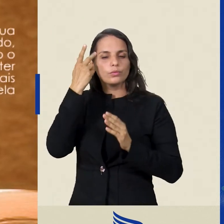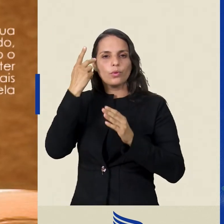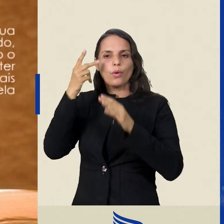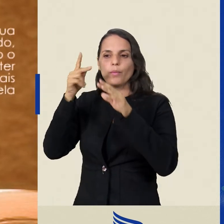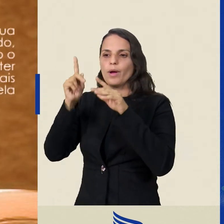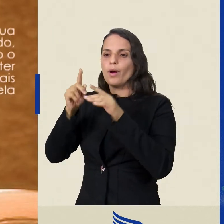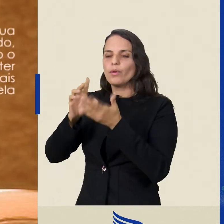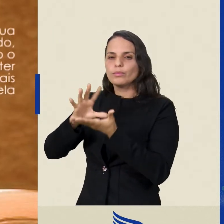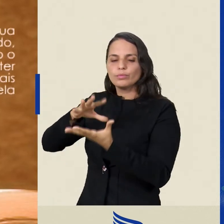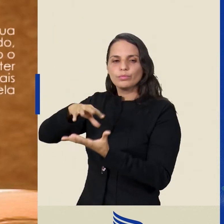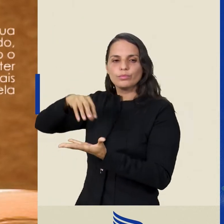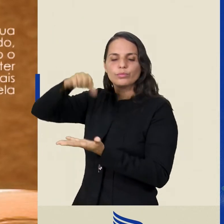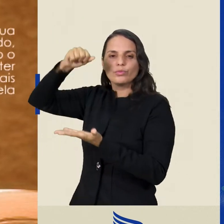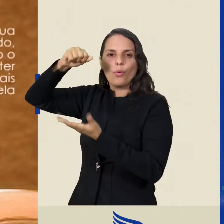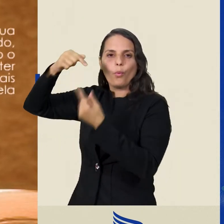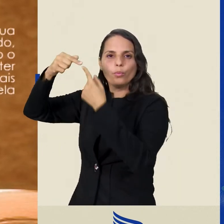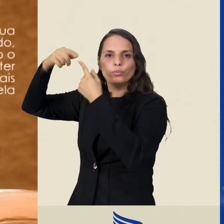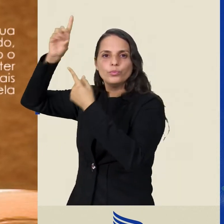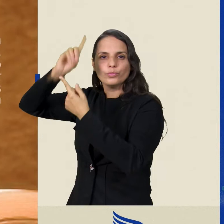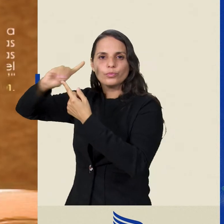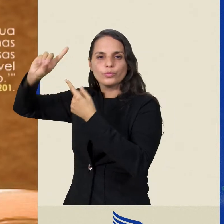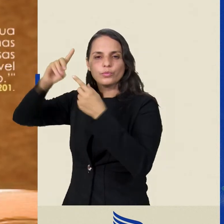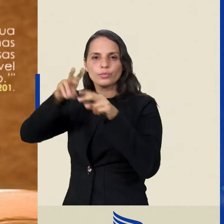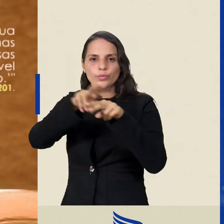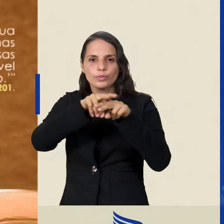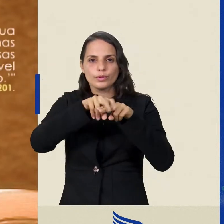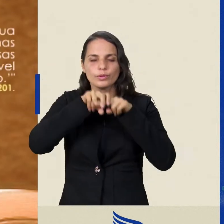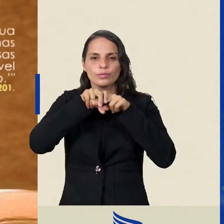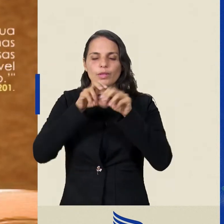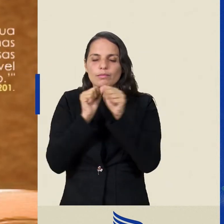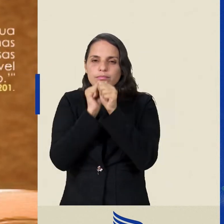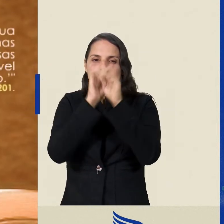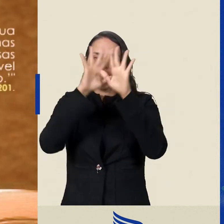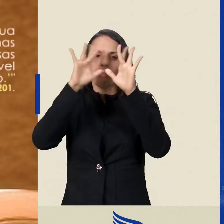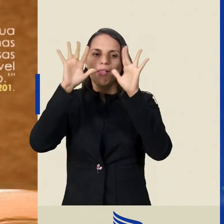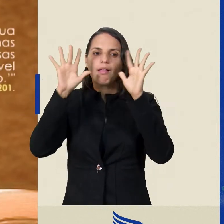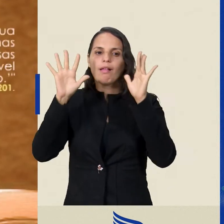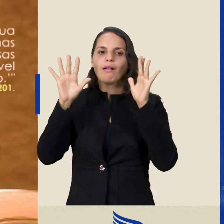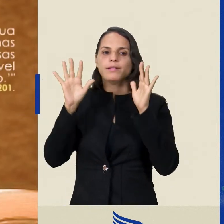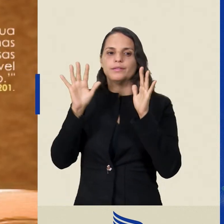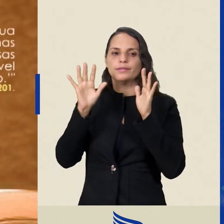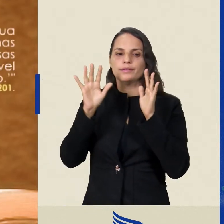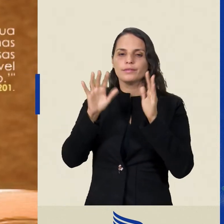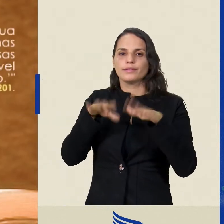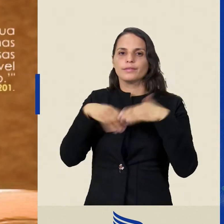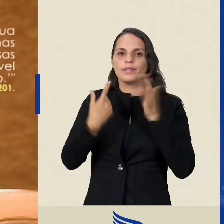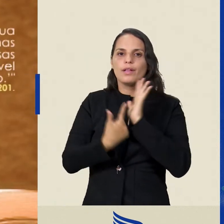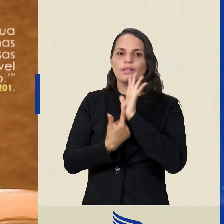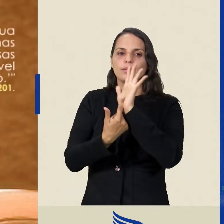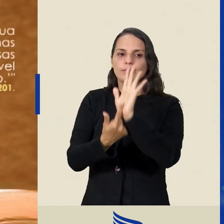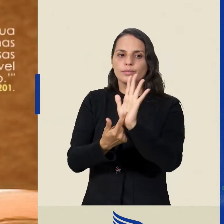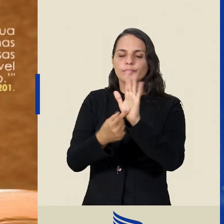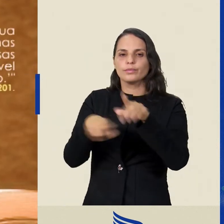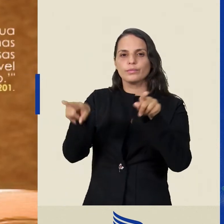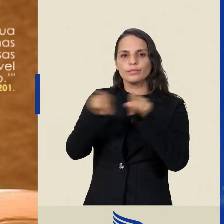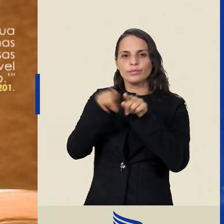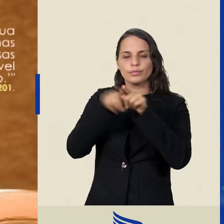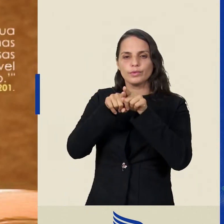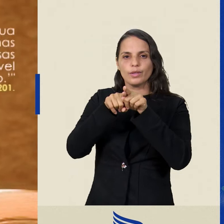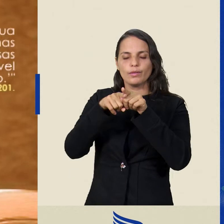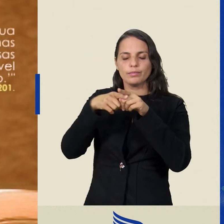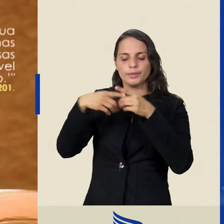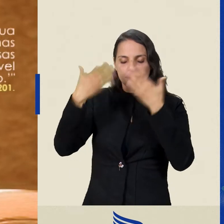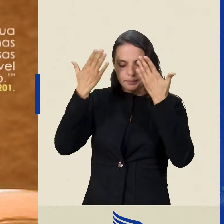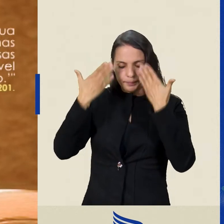vê ainda mais claramente no que ela revela por essa maneira do que em sua aparência